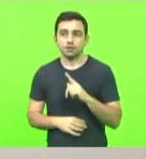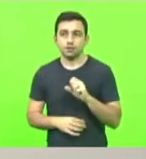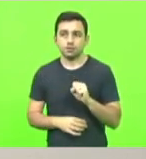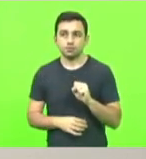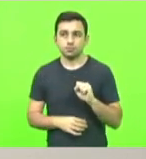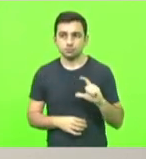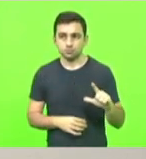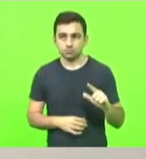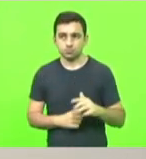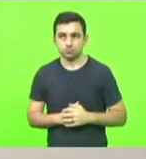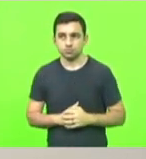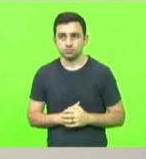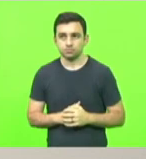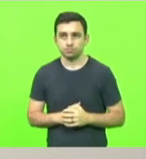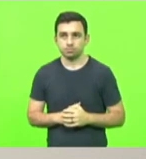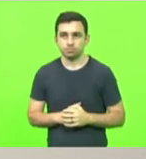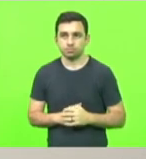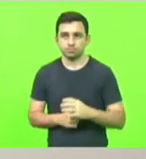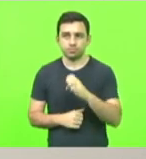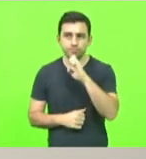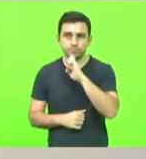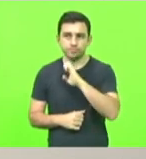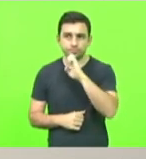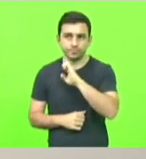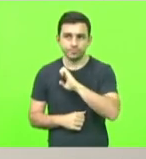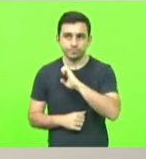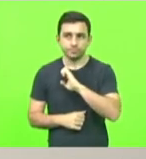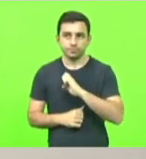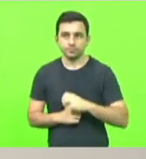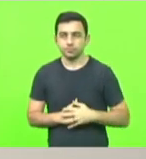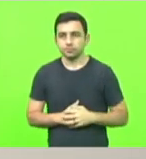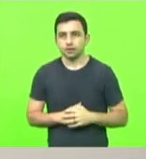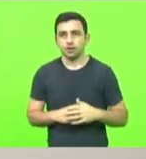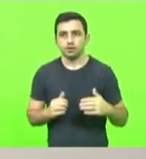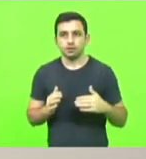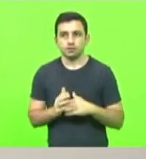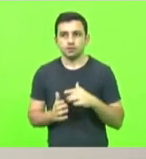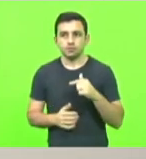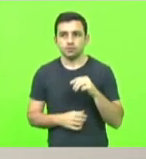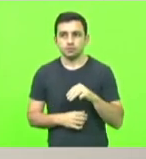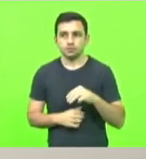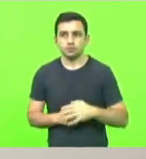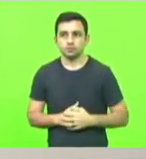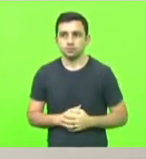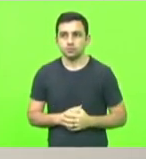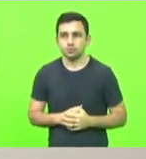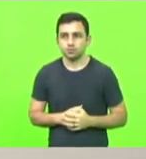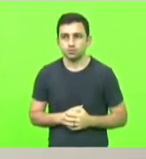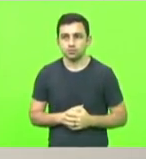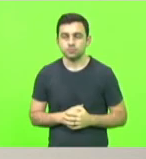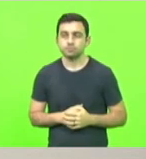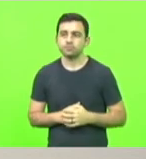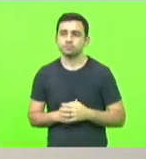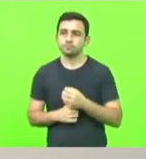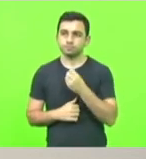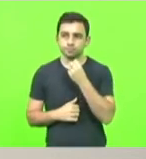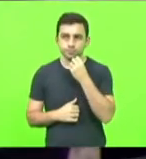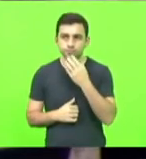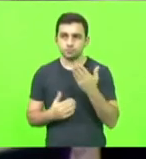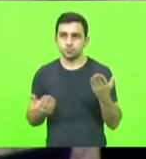Felipe Estevão, Vossa Excelência será 7 minutos, deputado. Muito bem, senhor presidente. Hoje